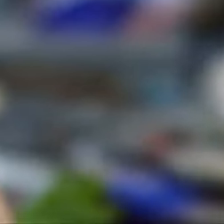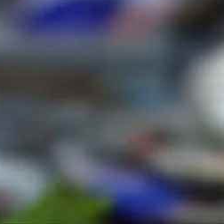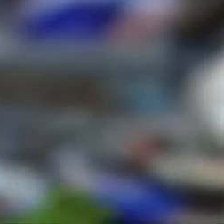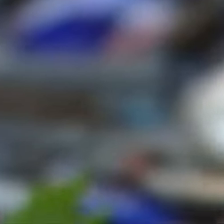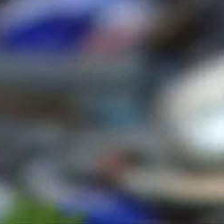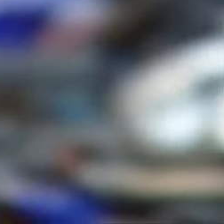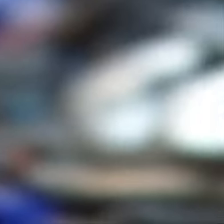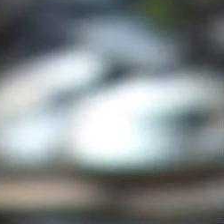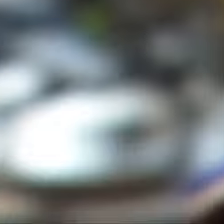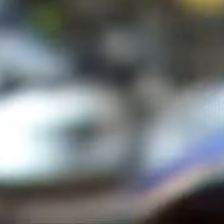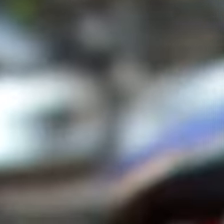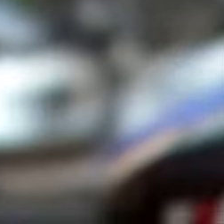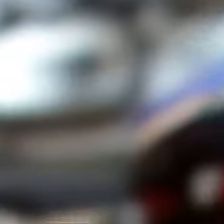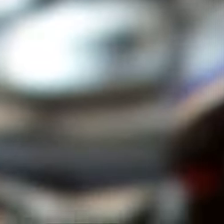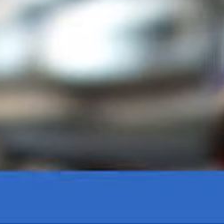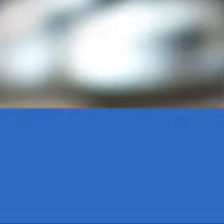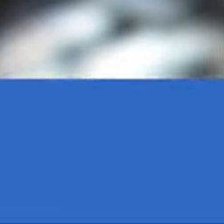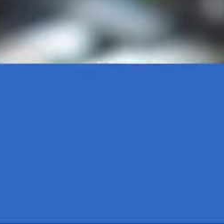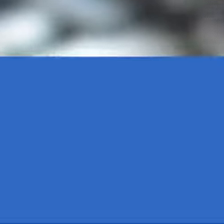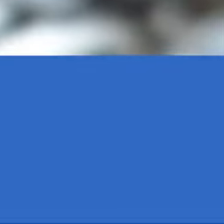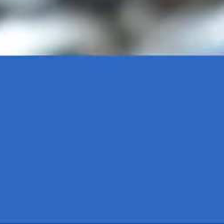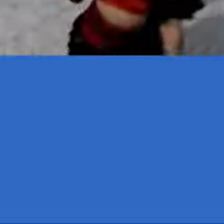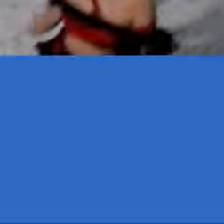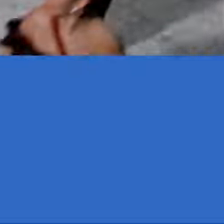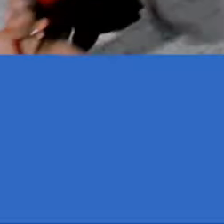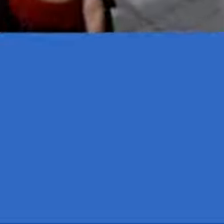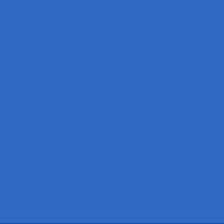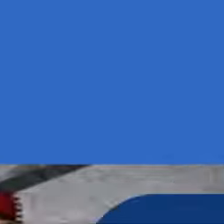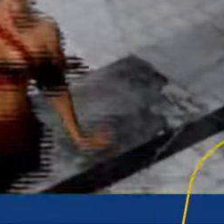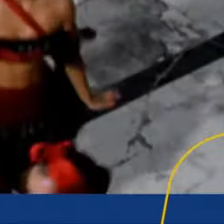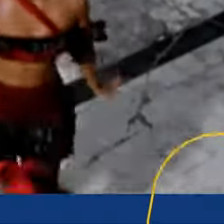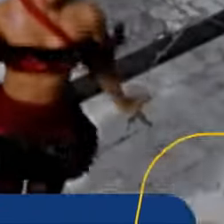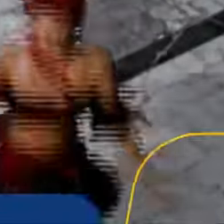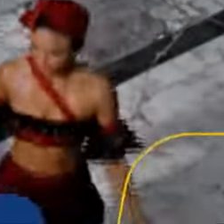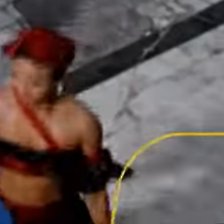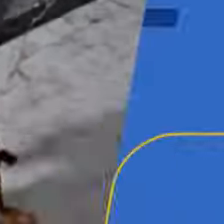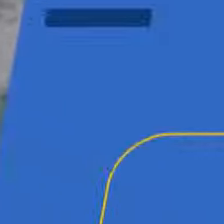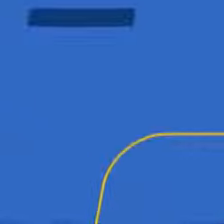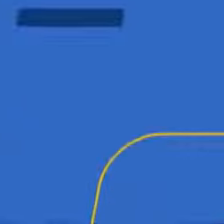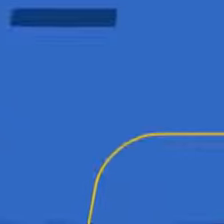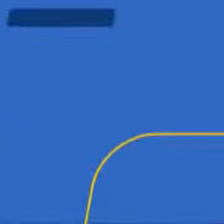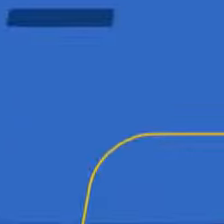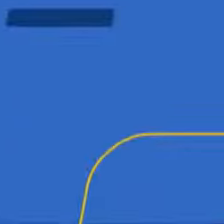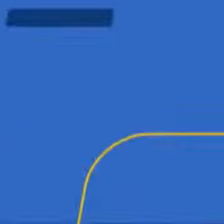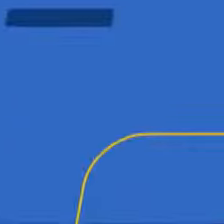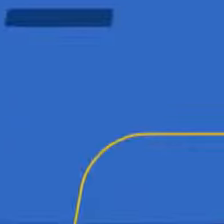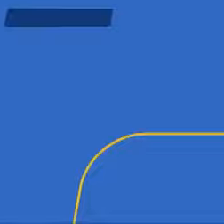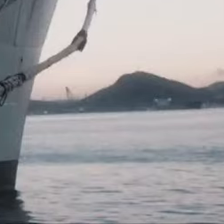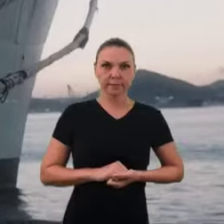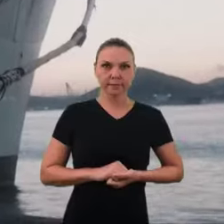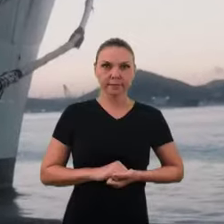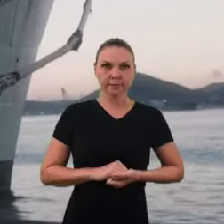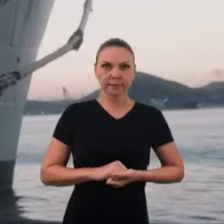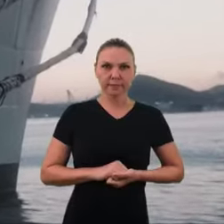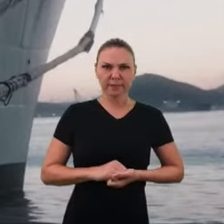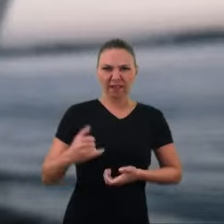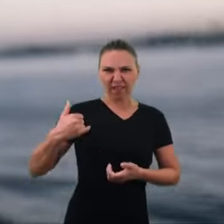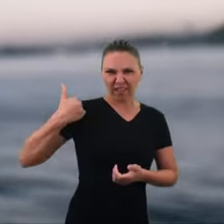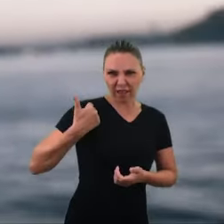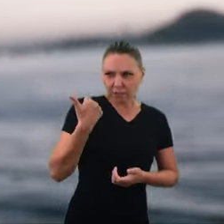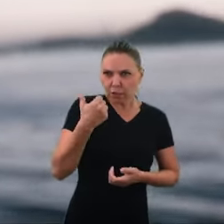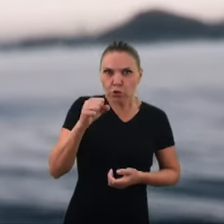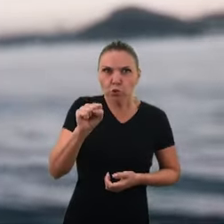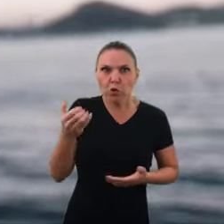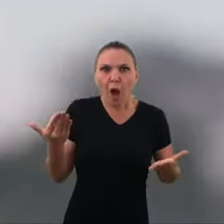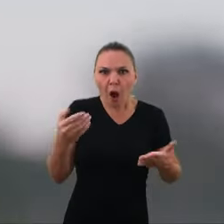cinema, Riscado, dirigido por Gustavo Pizzi. Hoje, 21h30. Você que